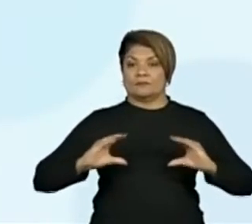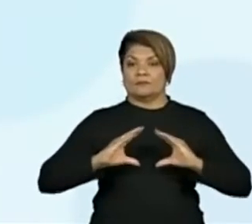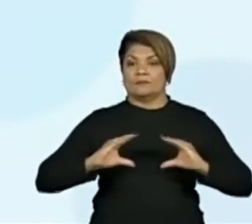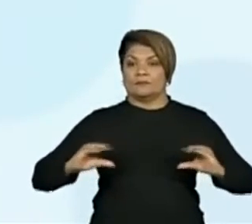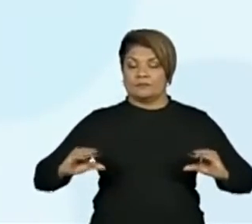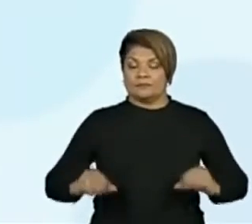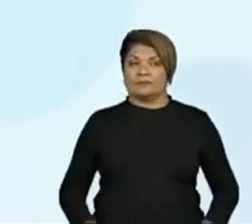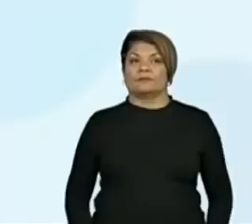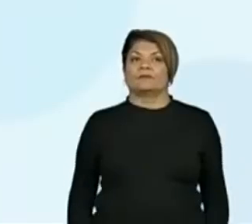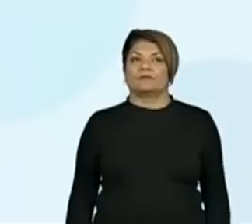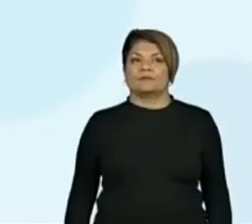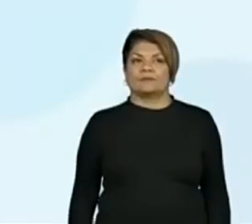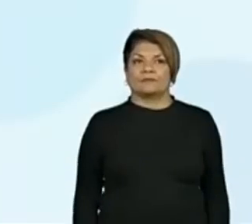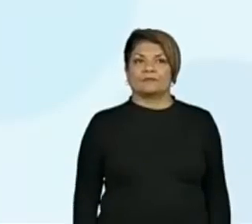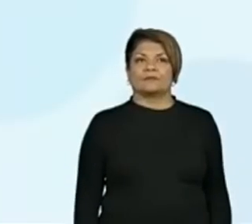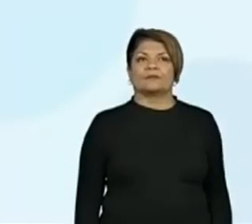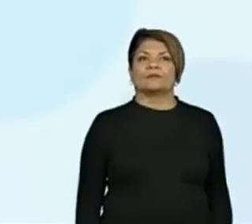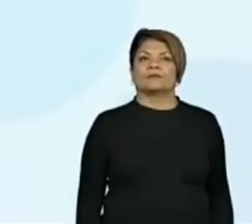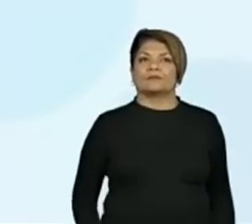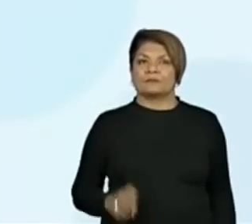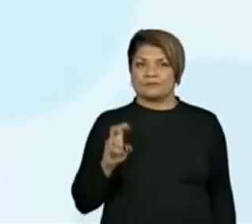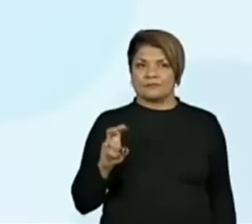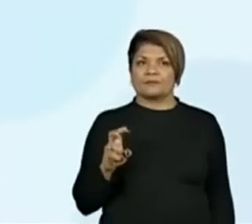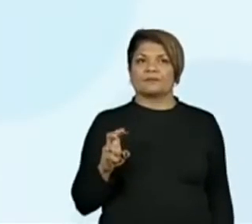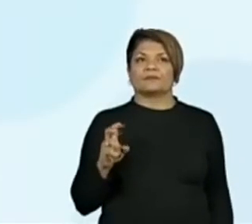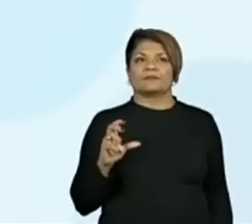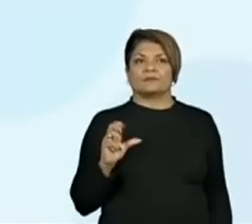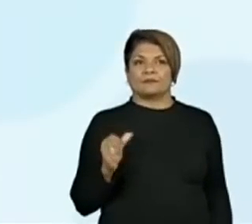tem aqui, ó. Cinco.